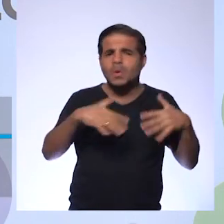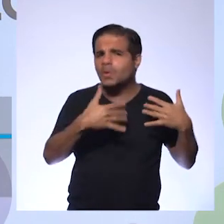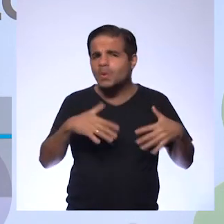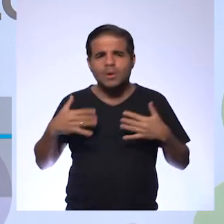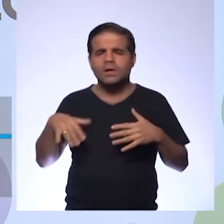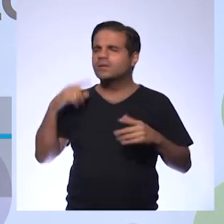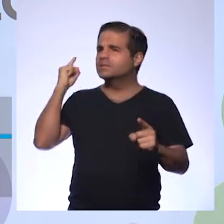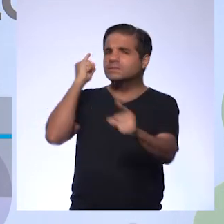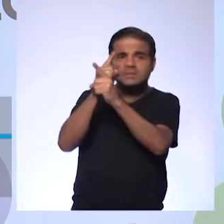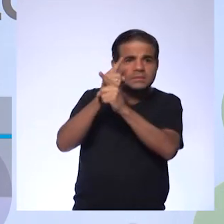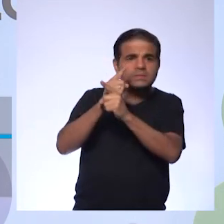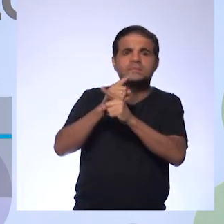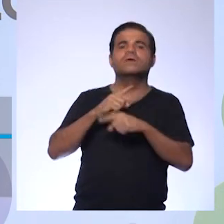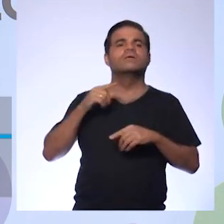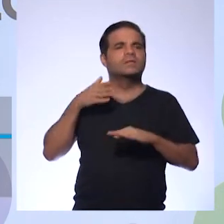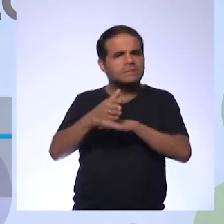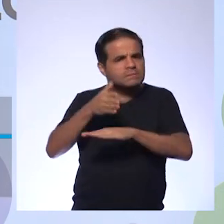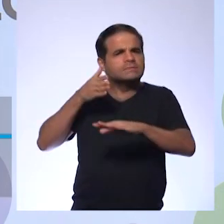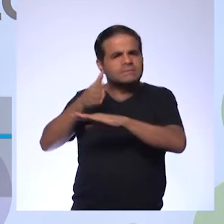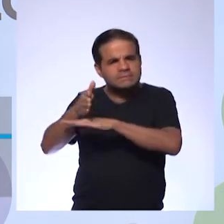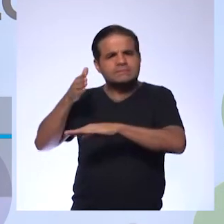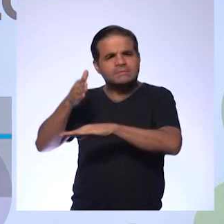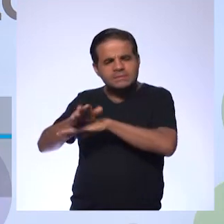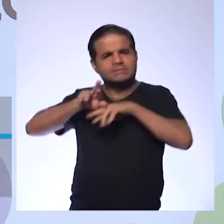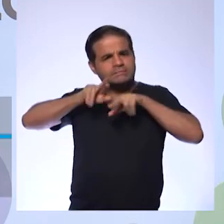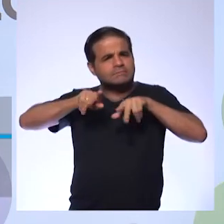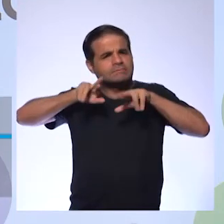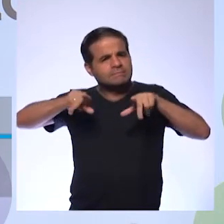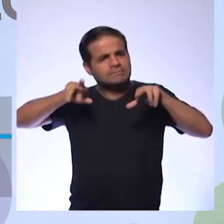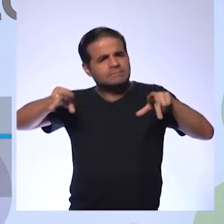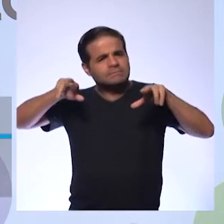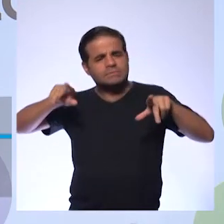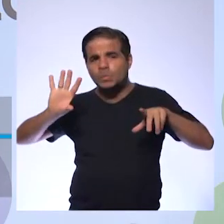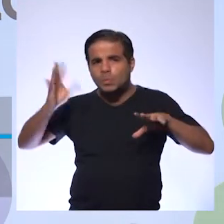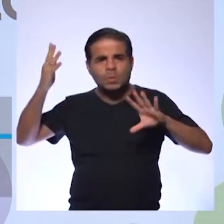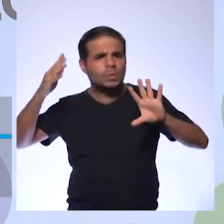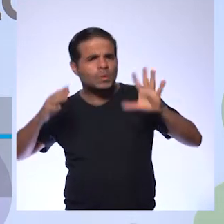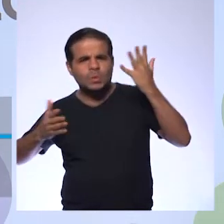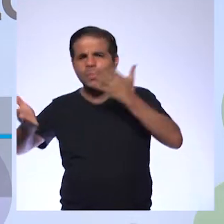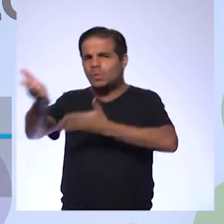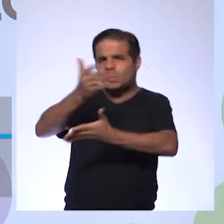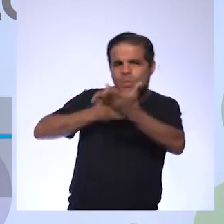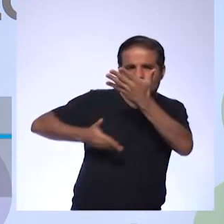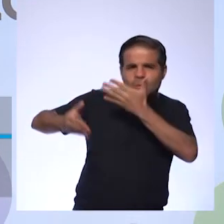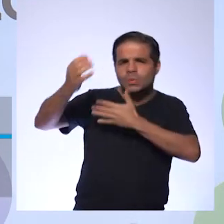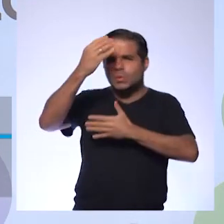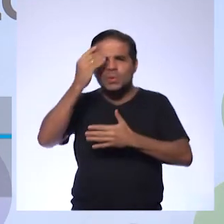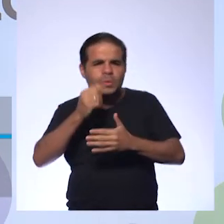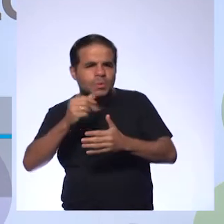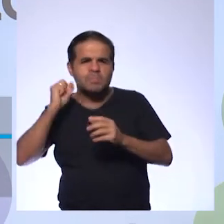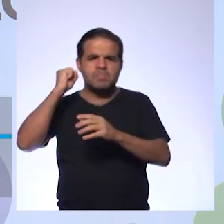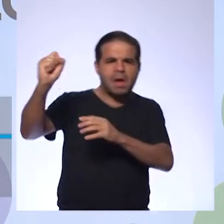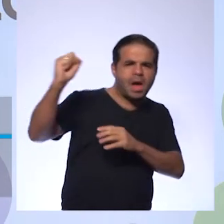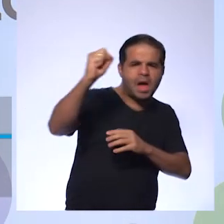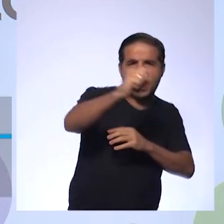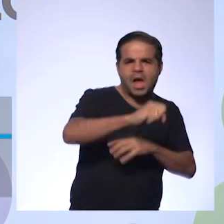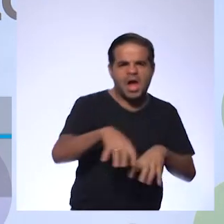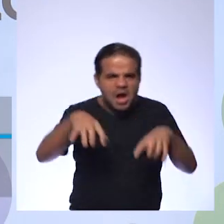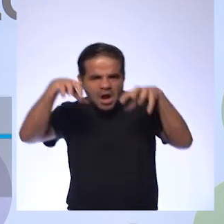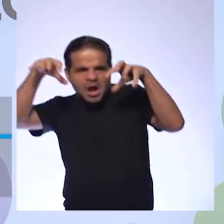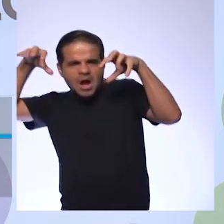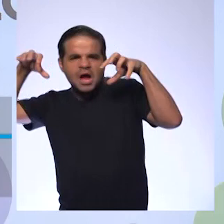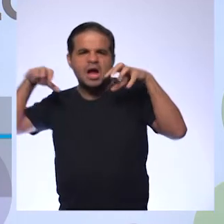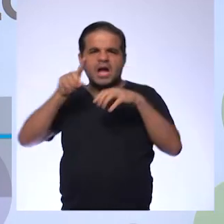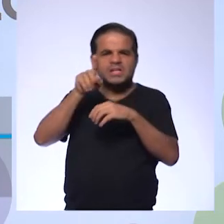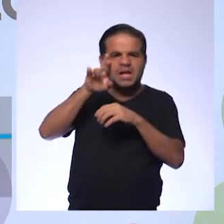e descobrir mesmo. Ele Desvendar o passa por mistério, né? diversas aventuras, resgata mocinhas, resgata donzelas, mata dragões, né?